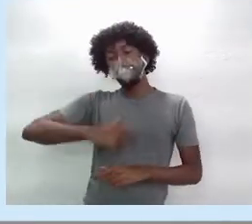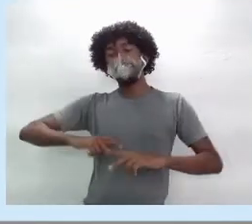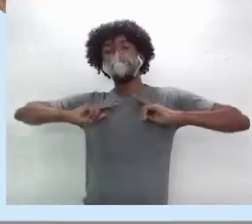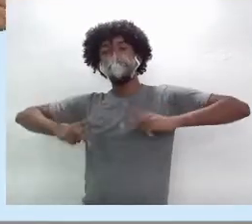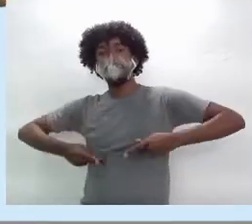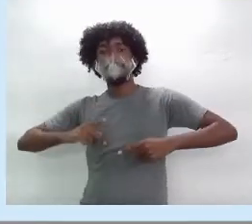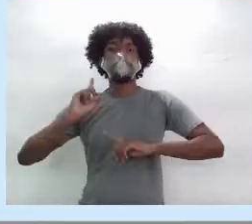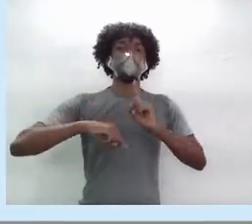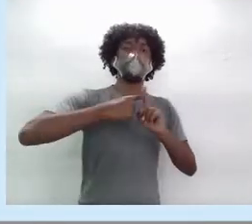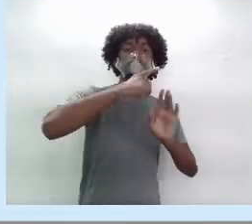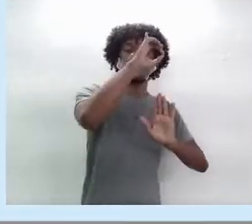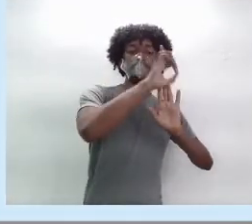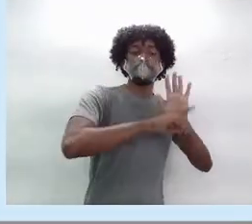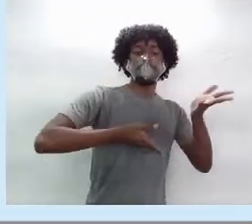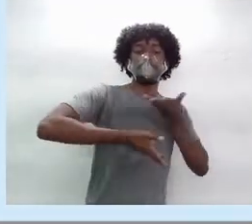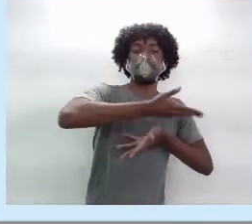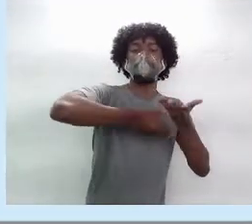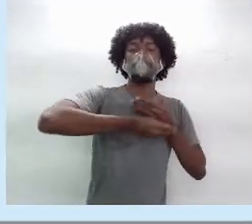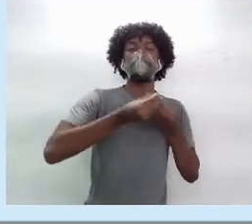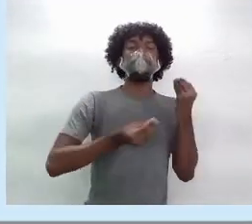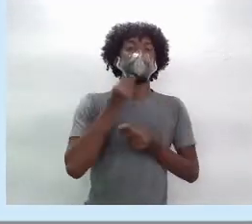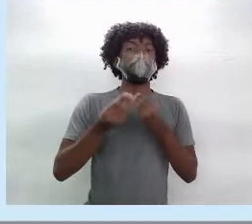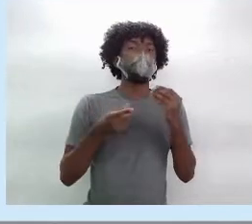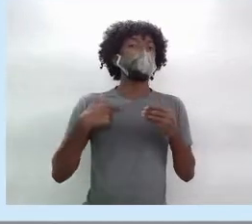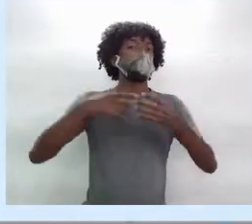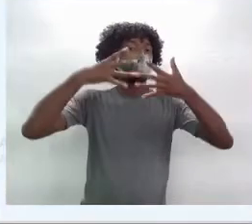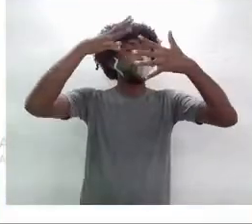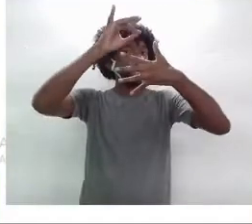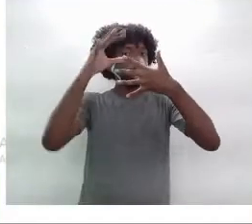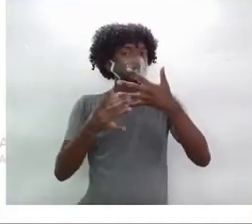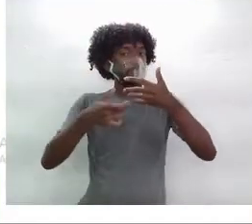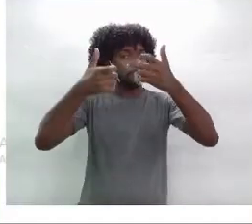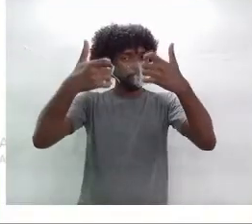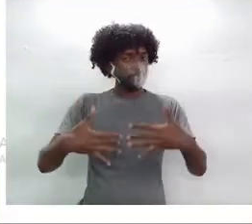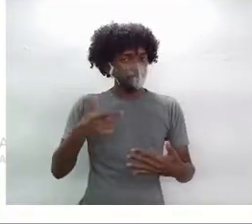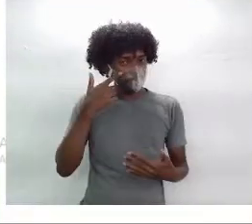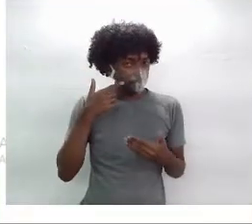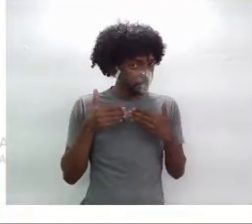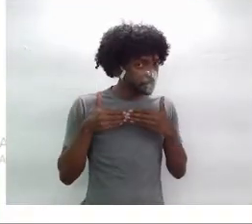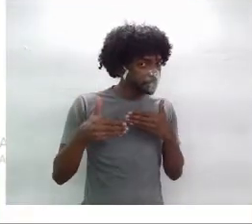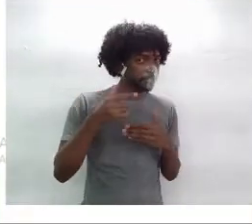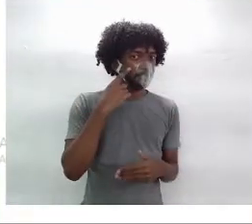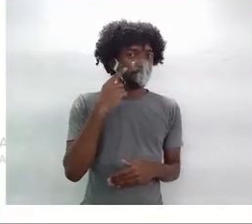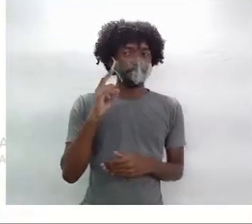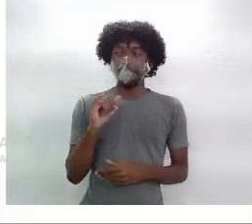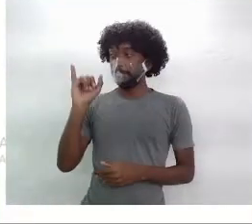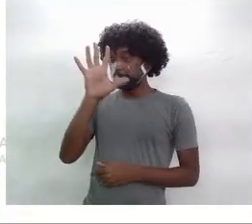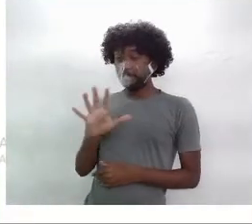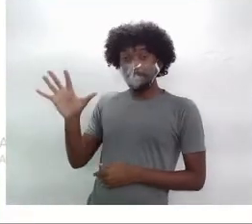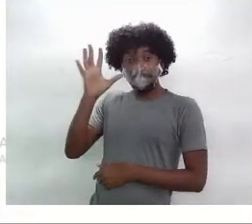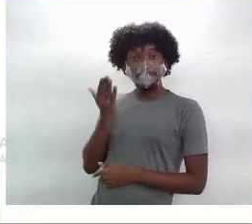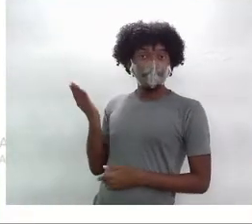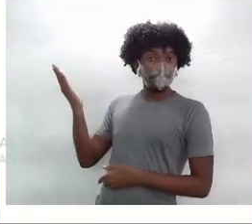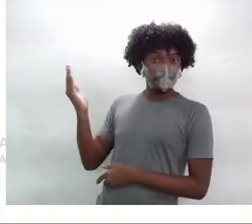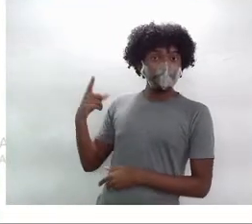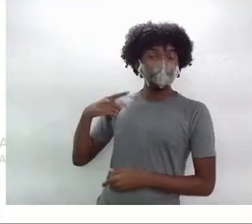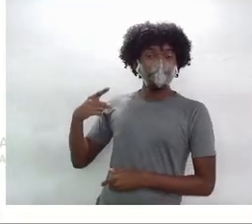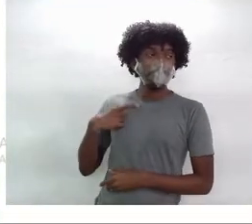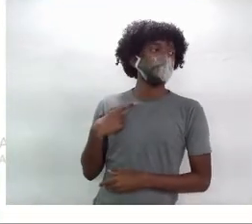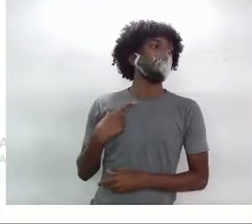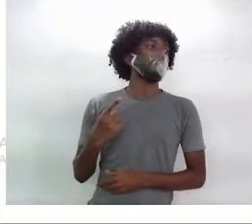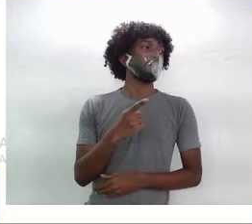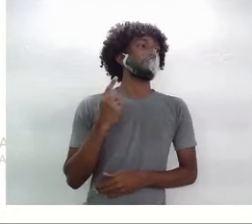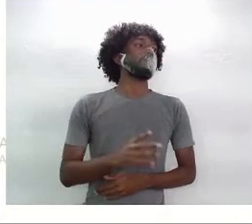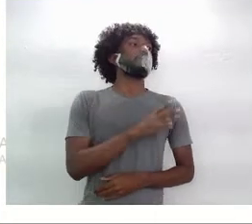seus direitos. E o que foi que nós vimos em especial? Na tela, nós temos a seguinte questão. Nós conhecemos